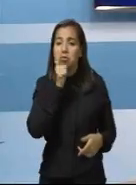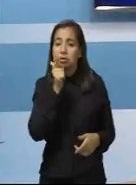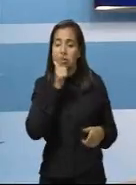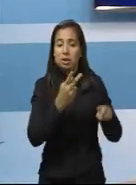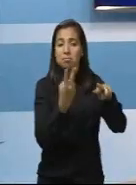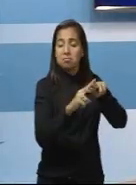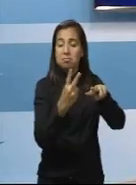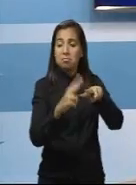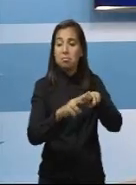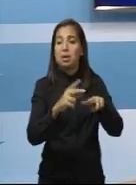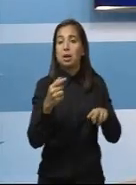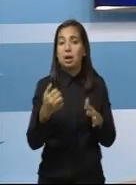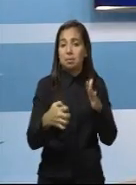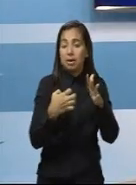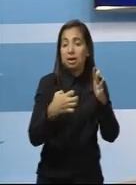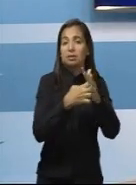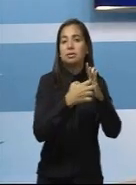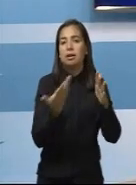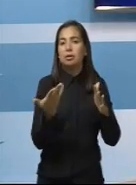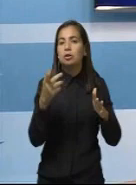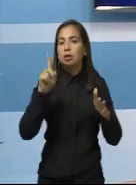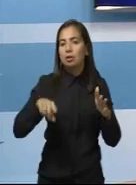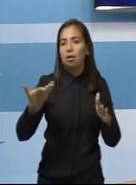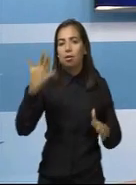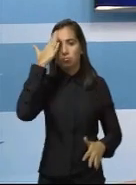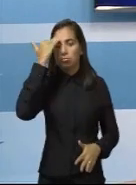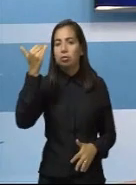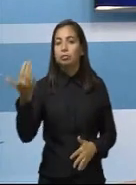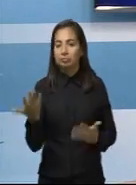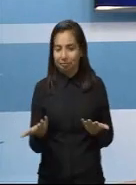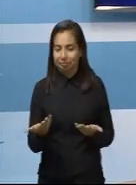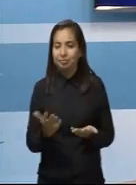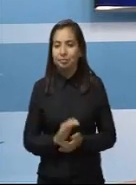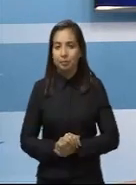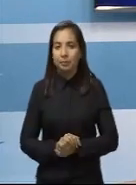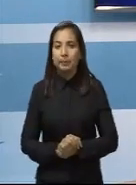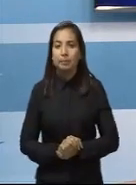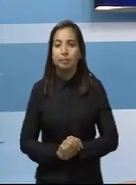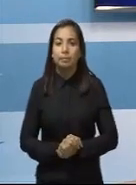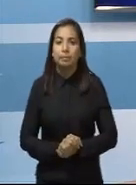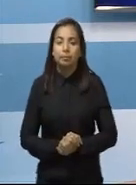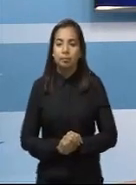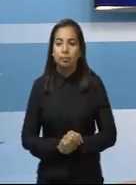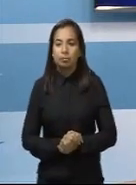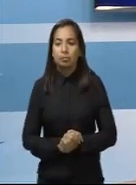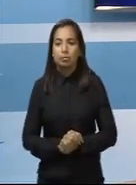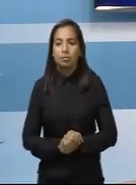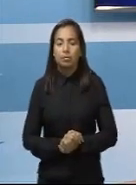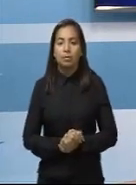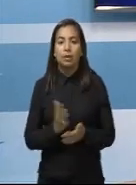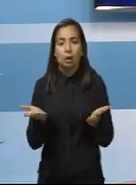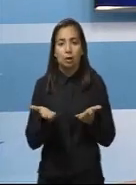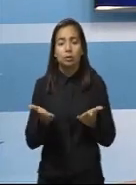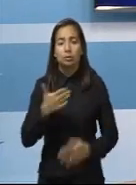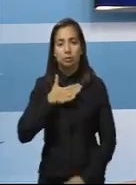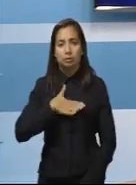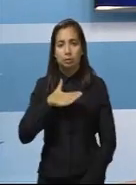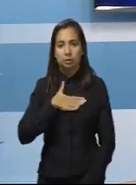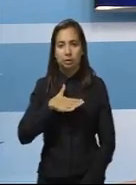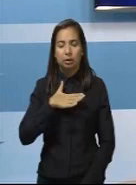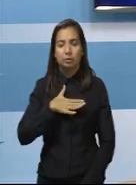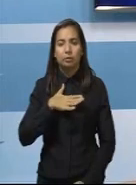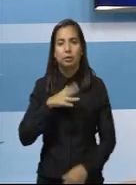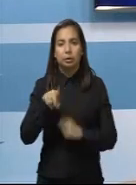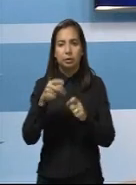Desconstruindo aquela máxima de que no Brasil só se prendia Ladrão preto de galinha. e pobre. Preto, e próprio pequenos ladrão de ladrões. galinha. Eu vou fazer mais um intervalo. E